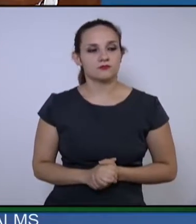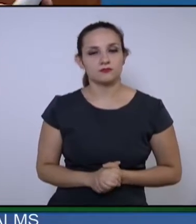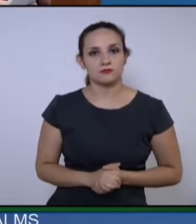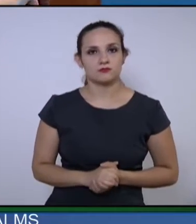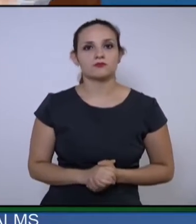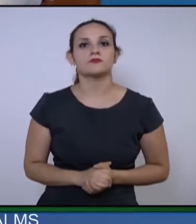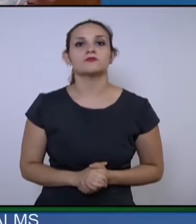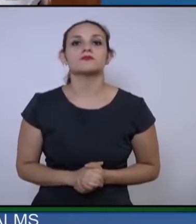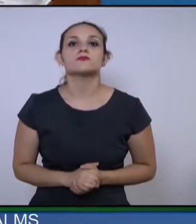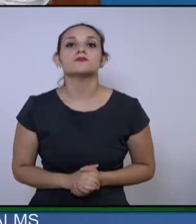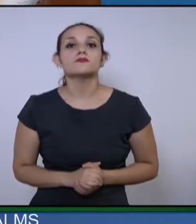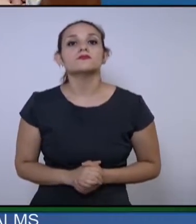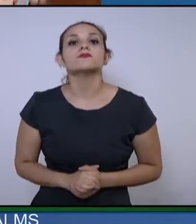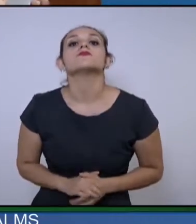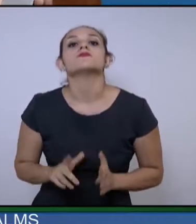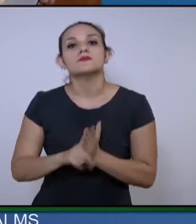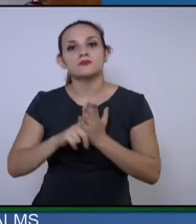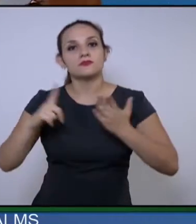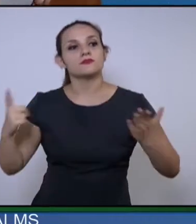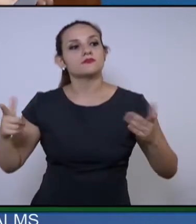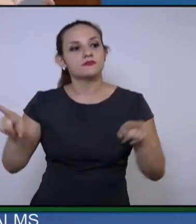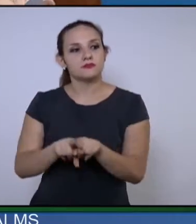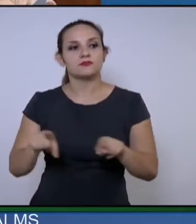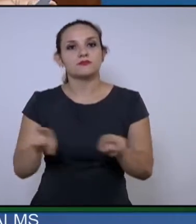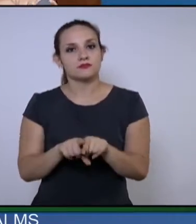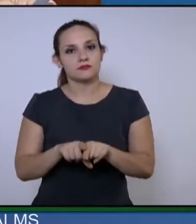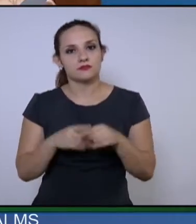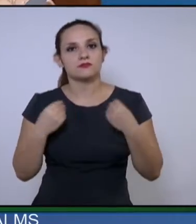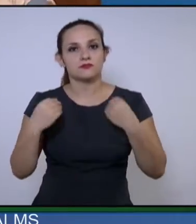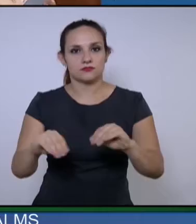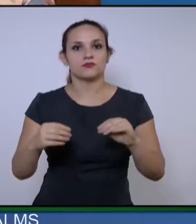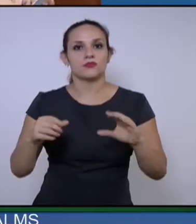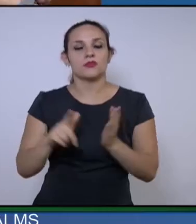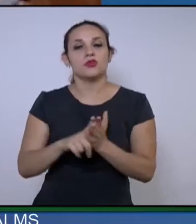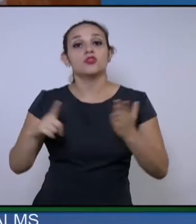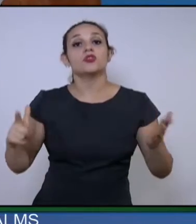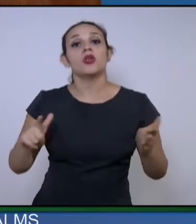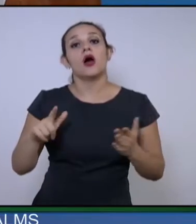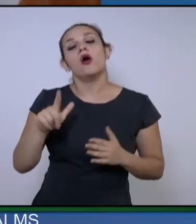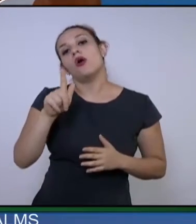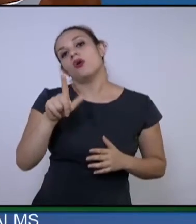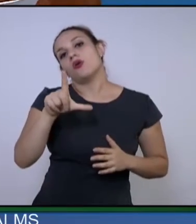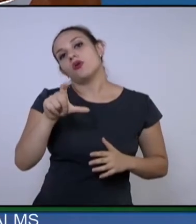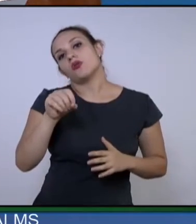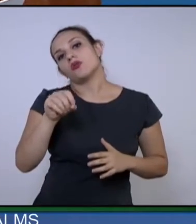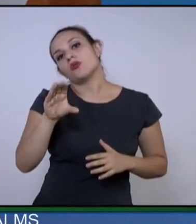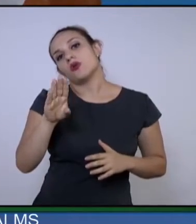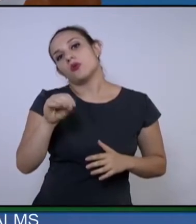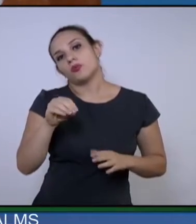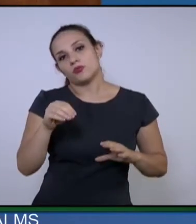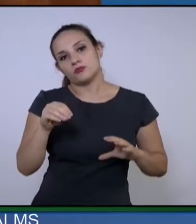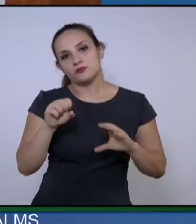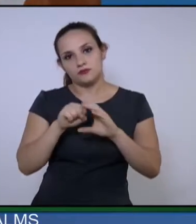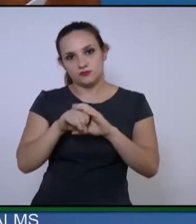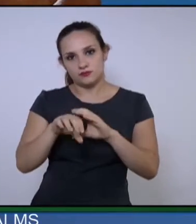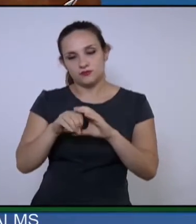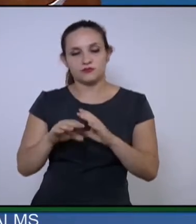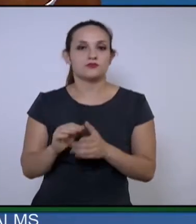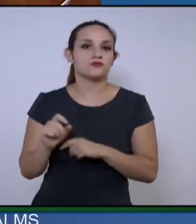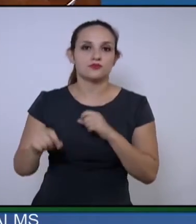mídia, monitorado, segundo o jornal O Globo. O governo do estado aumentou